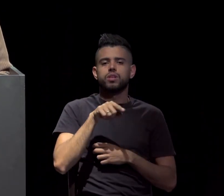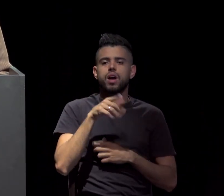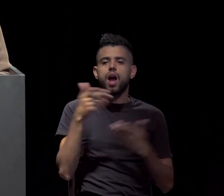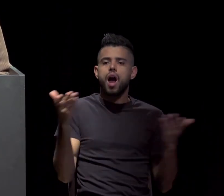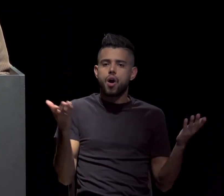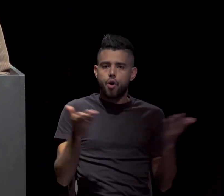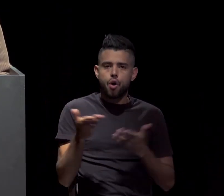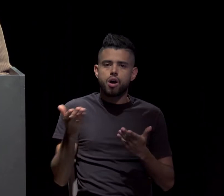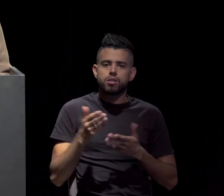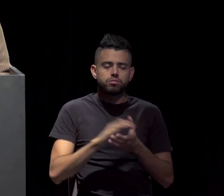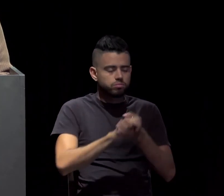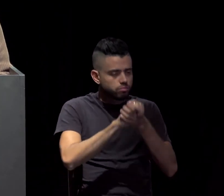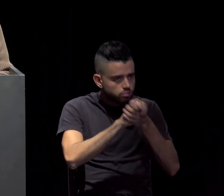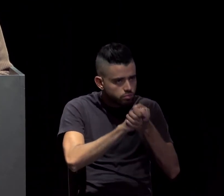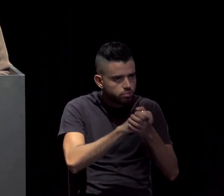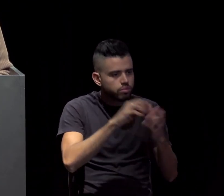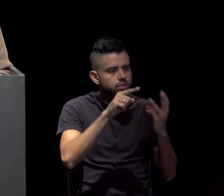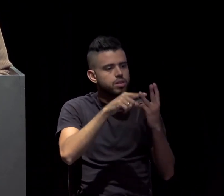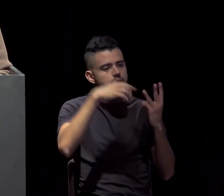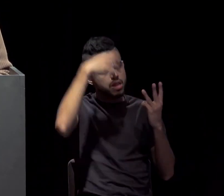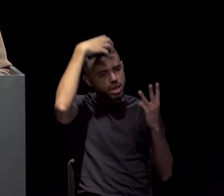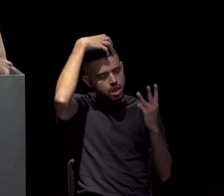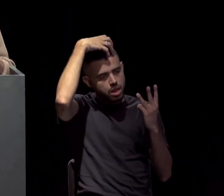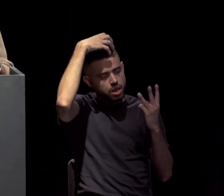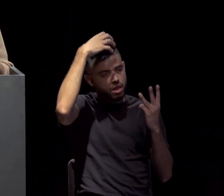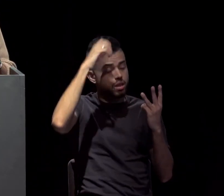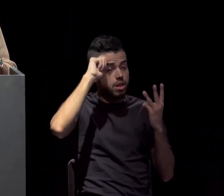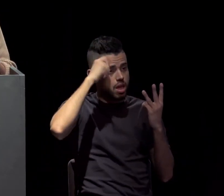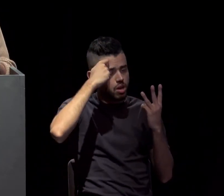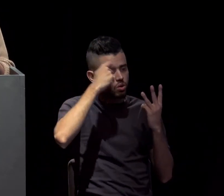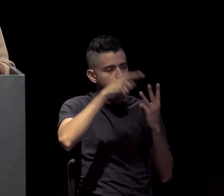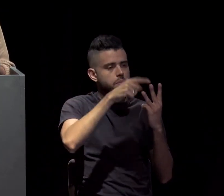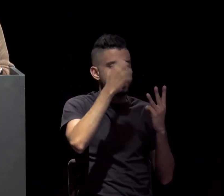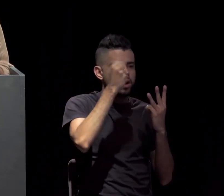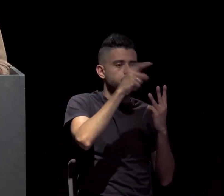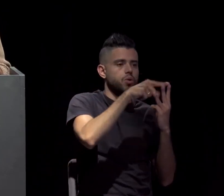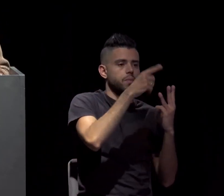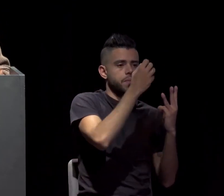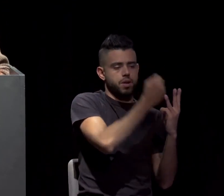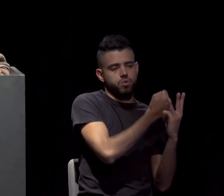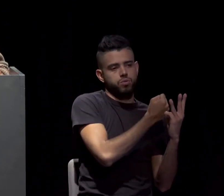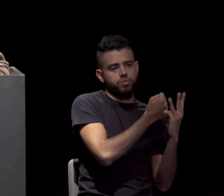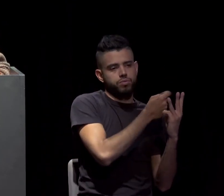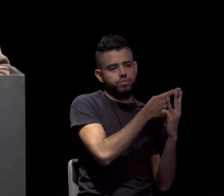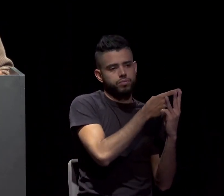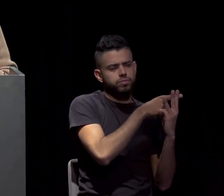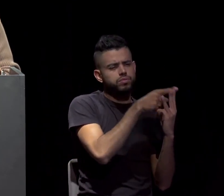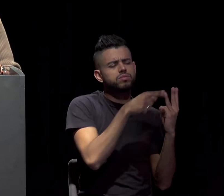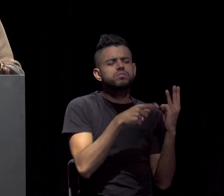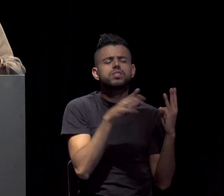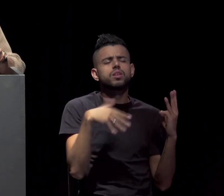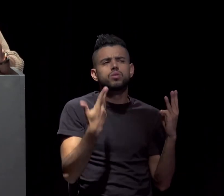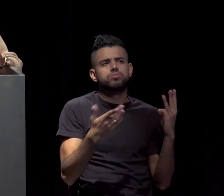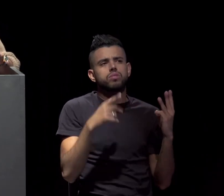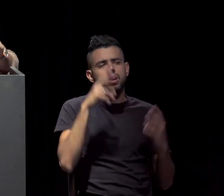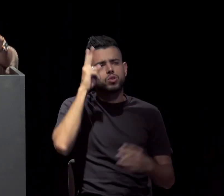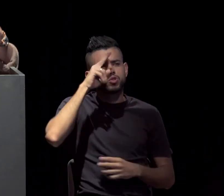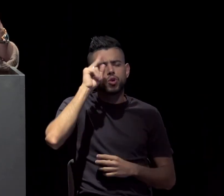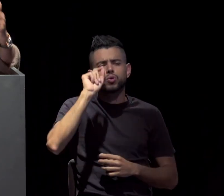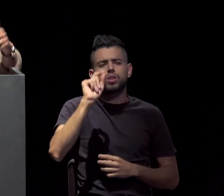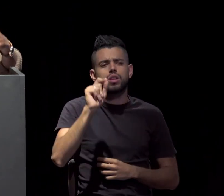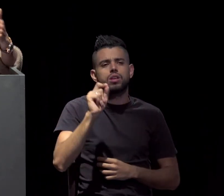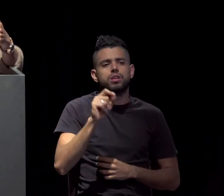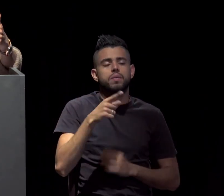saúdo o rei negro, o rei branco e o outro rei branco. Então, é uma pequena história, com tantas outras, que mostra como que